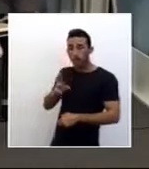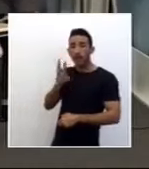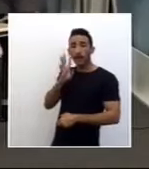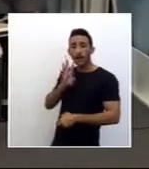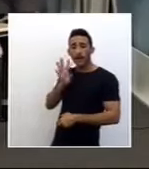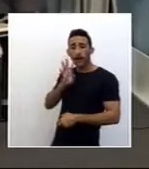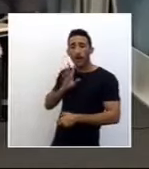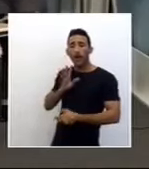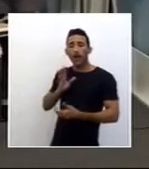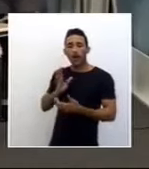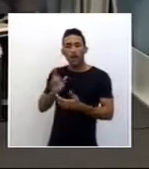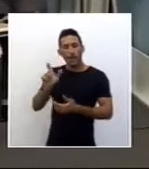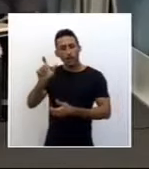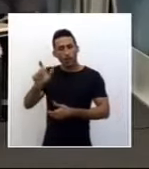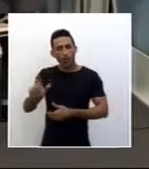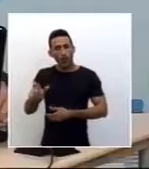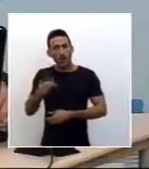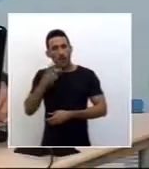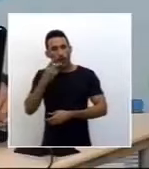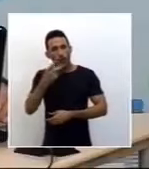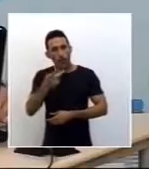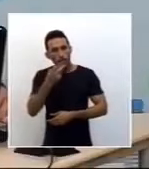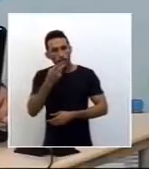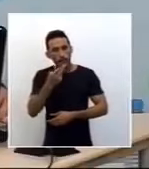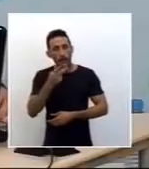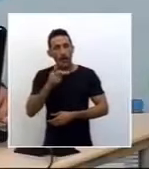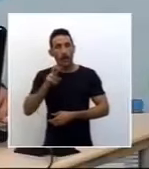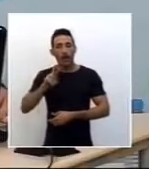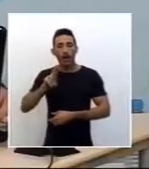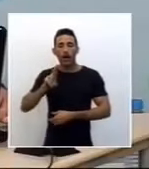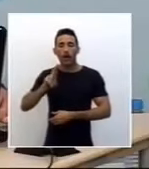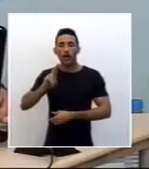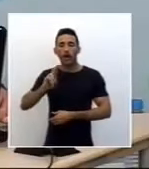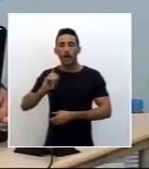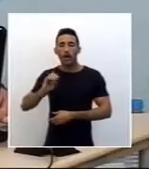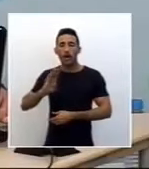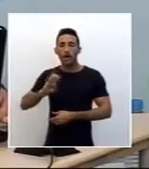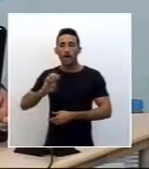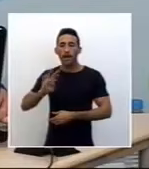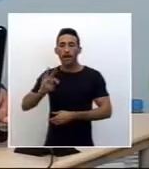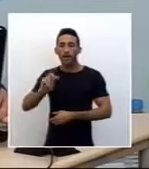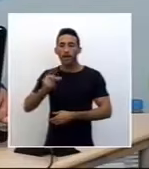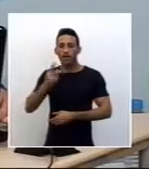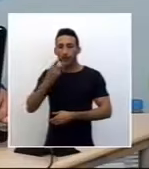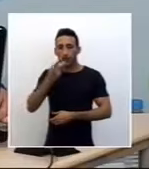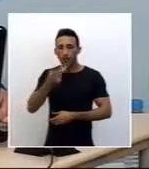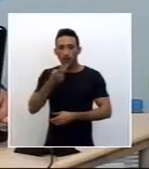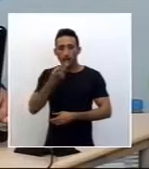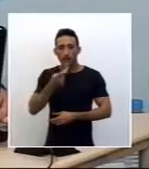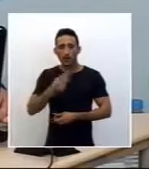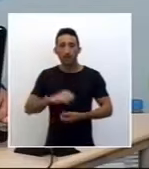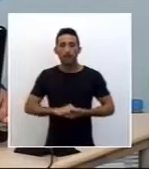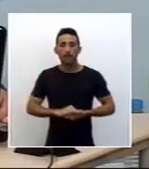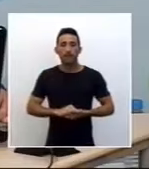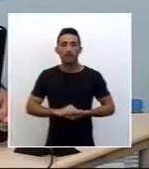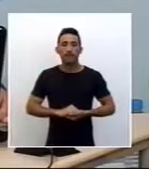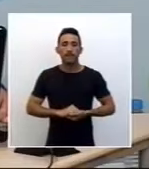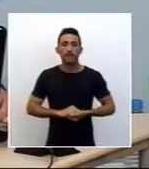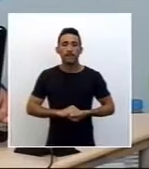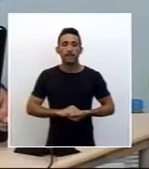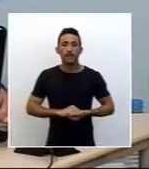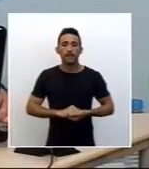ficou bem bem completinho o Roberto falou assim essa Edu Bicas Animals must have already